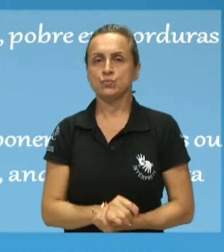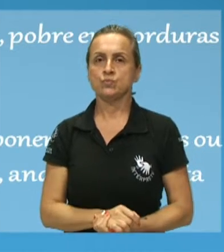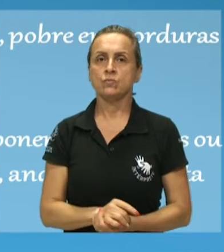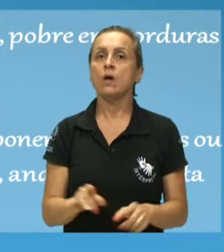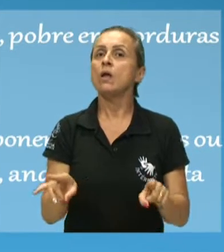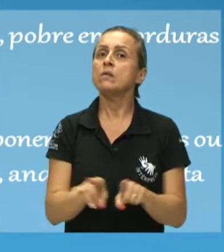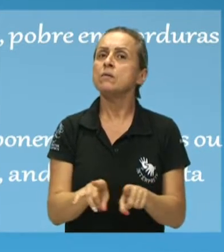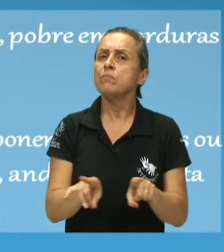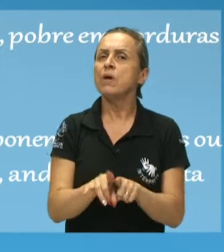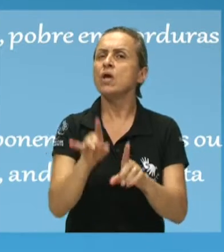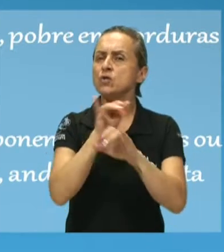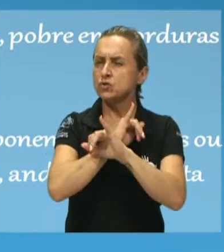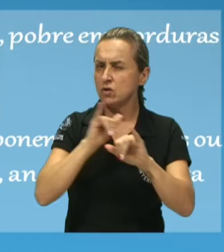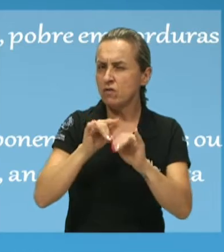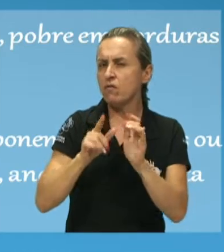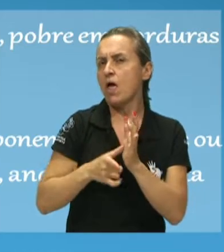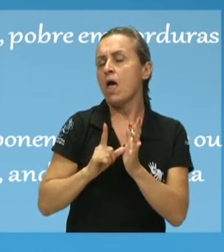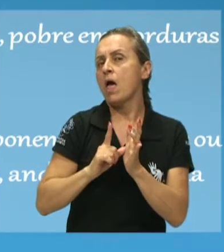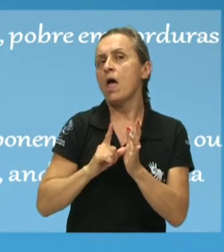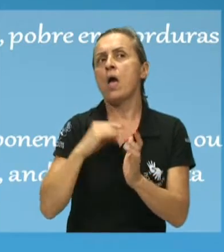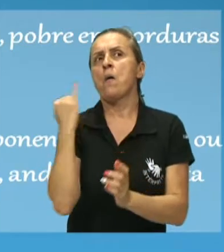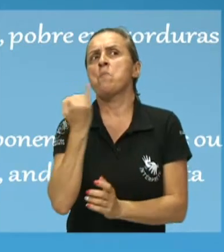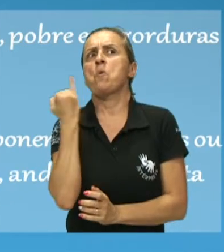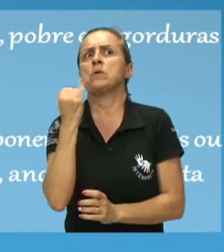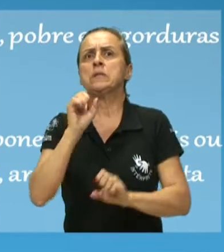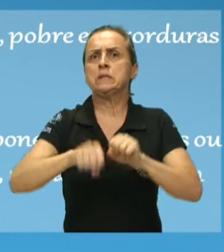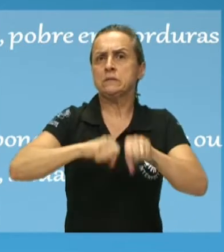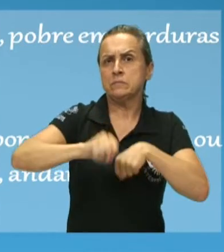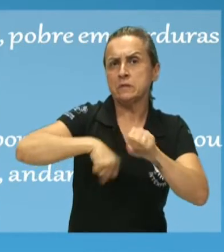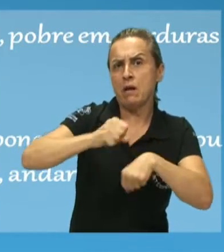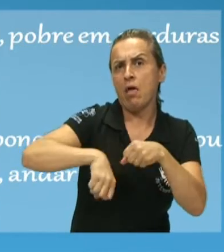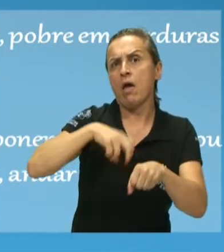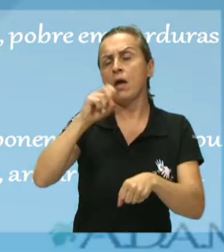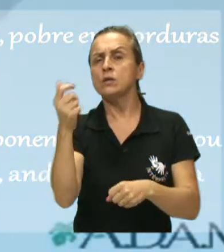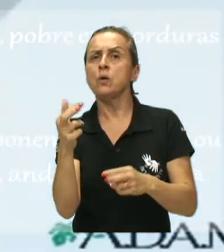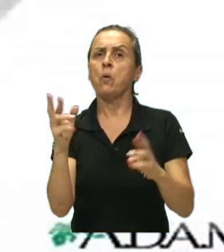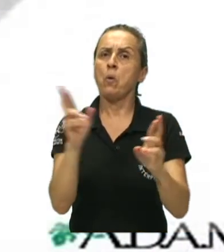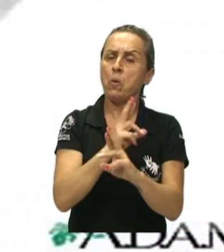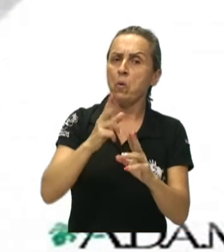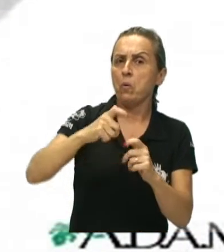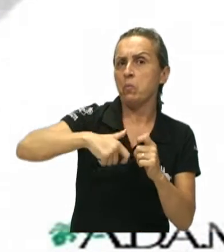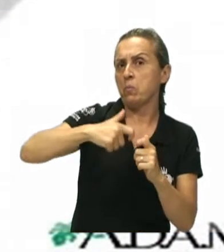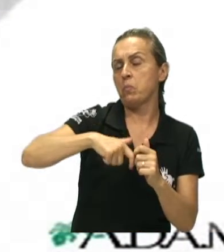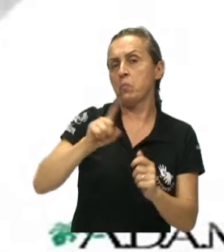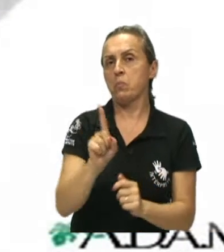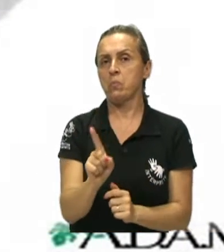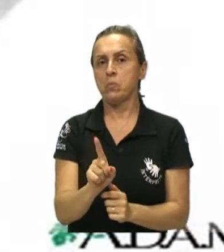importante a presença não de relação sexual ou andar de bicicleta. Próximo slide, por favor.